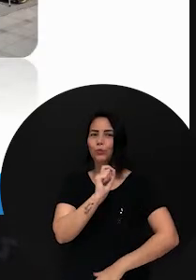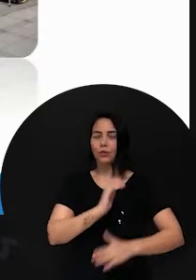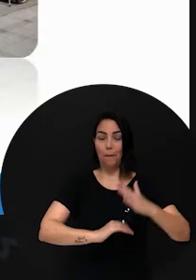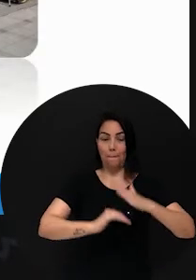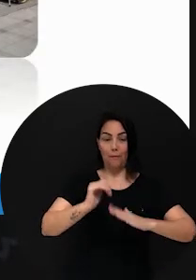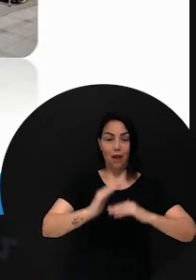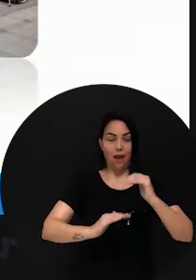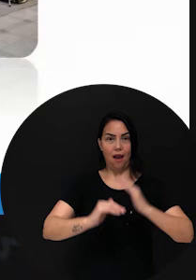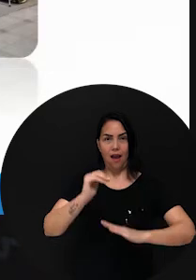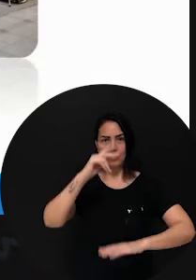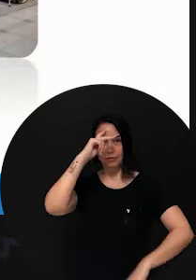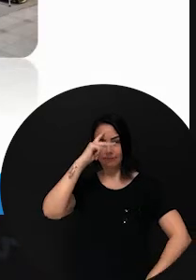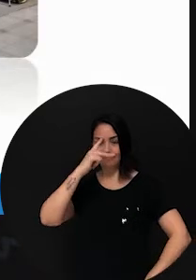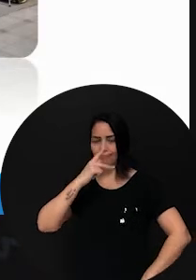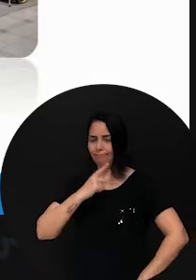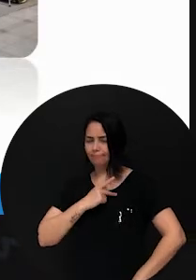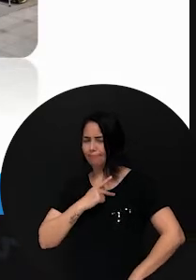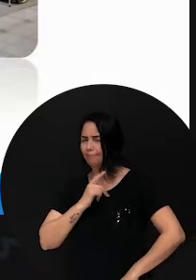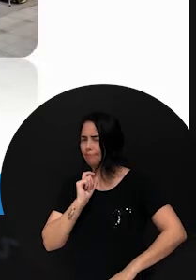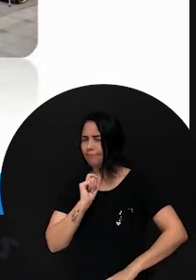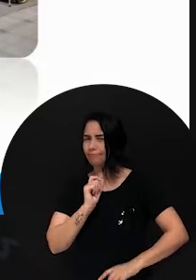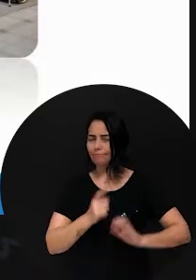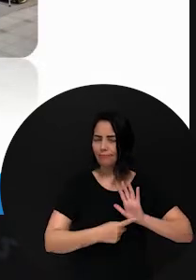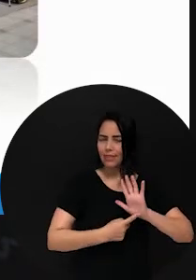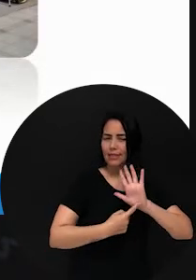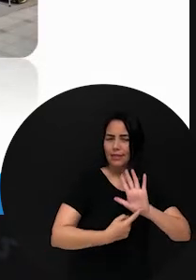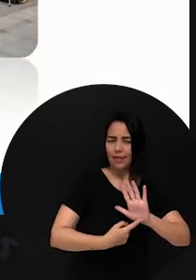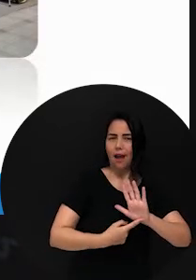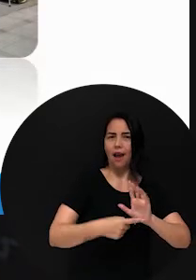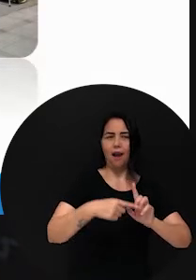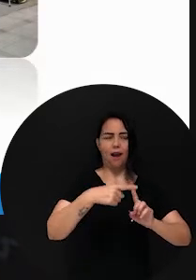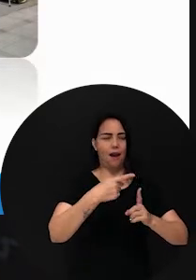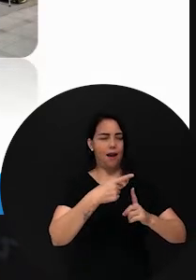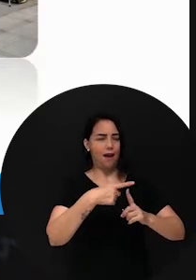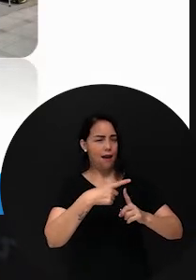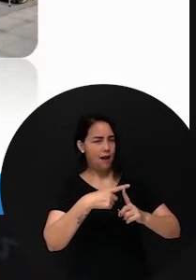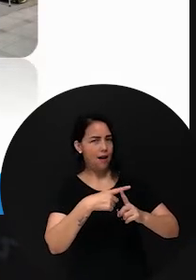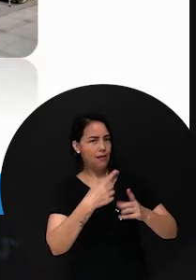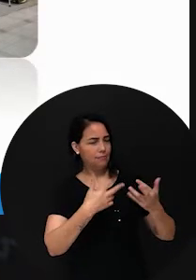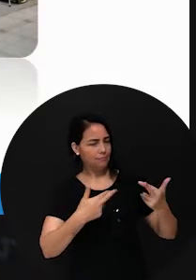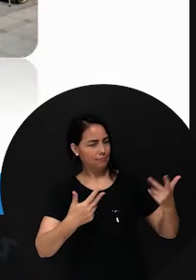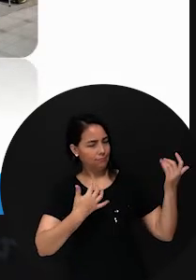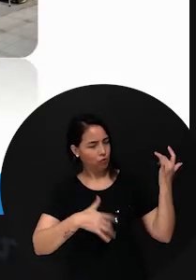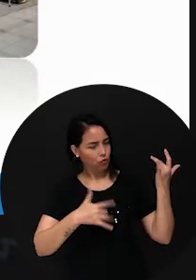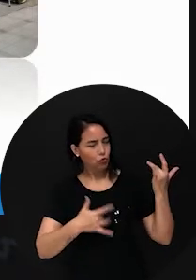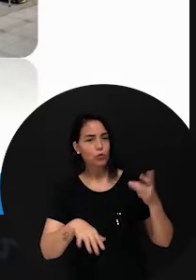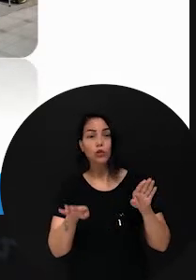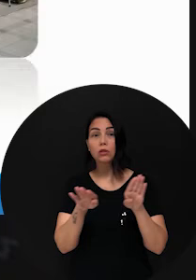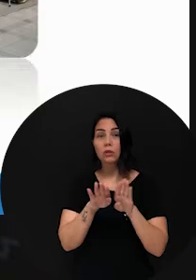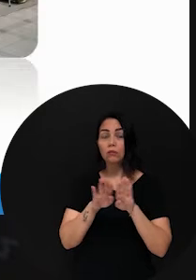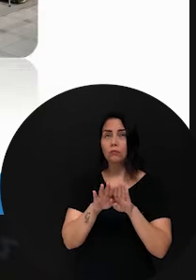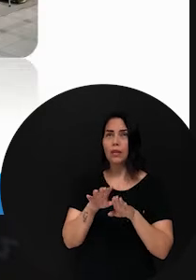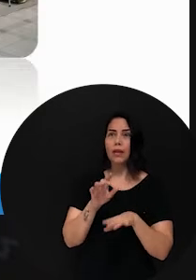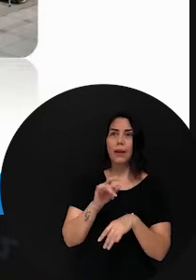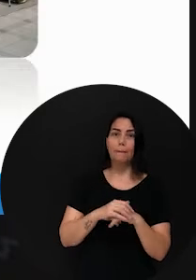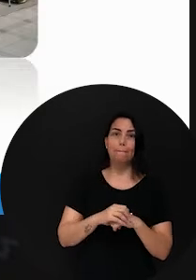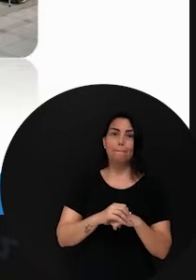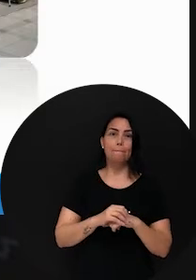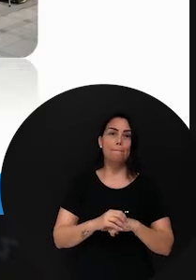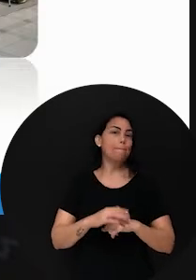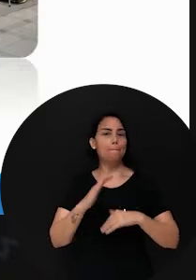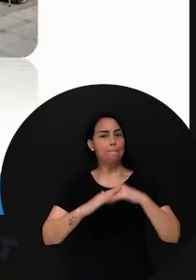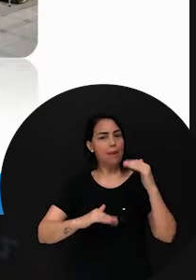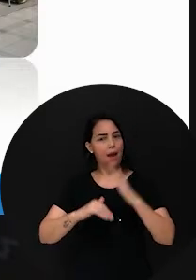do instrumento, essa prática, né, em grupo, e além da prática, essa prática ela vai além, ela vai